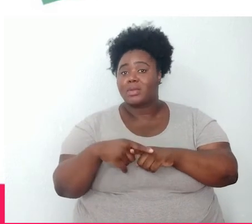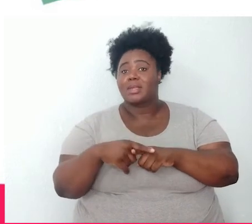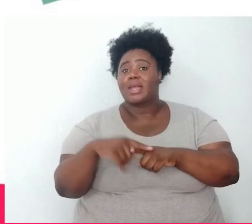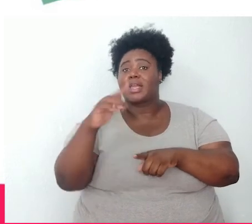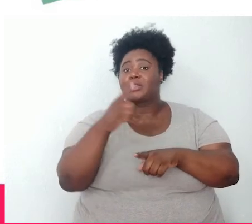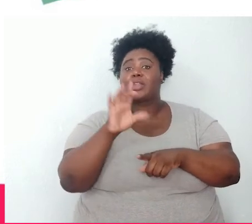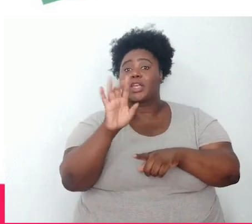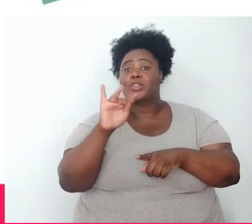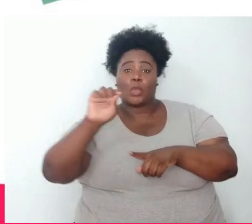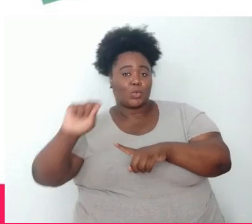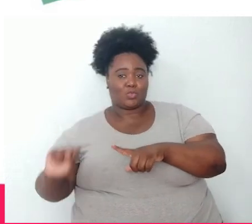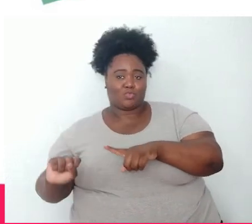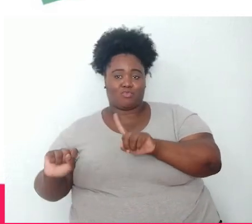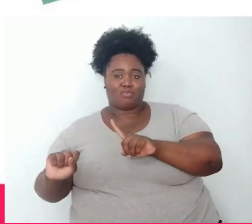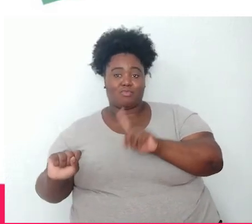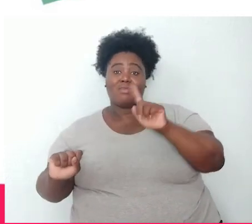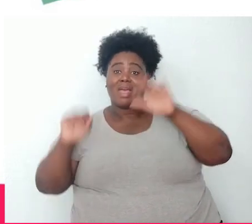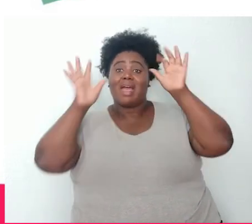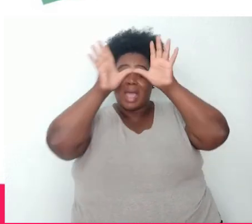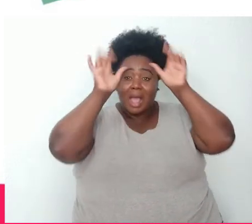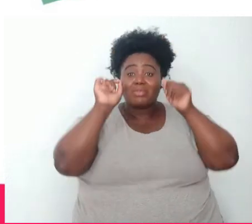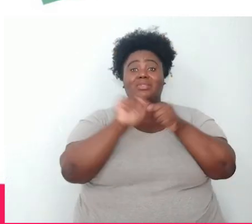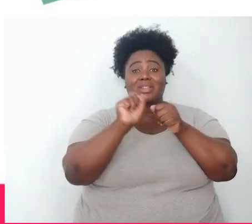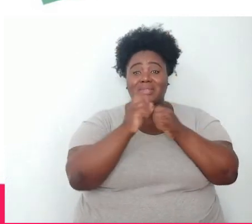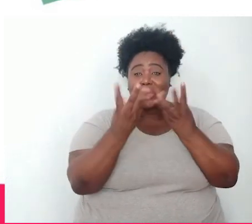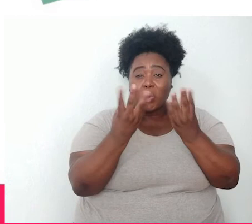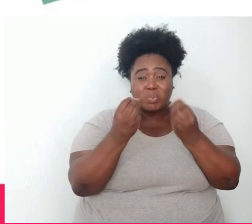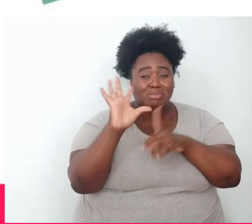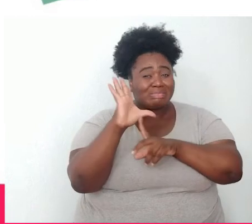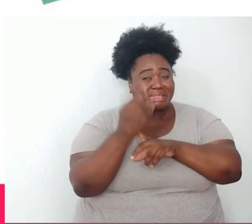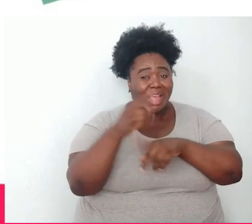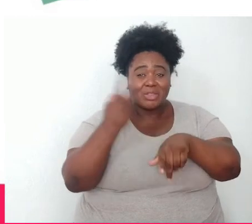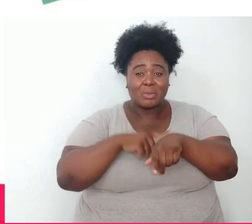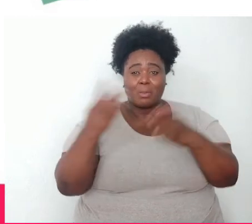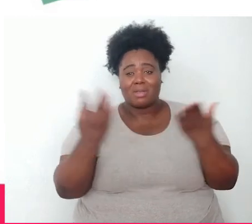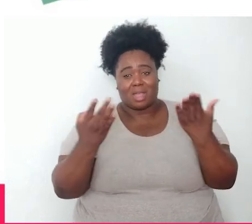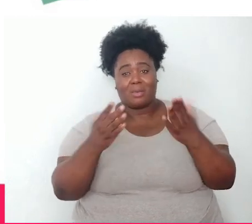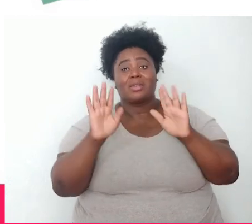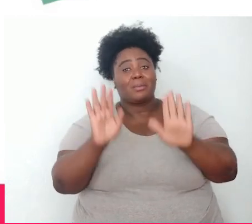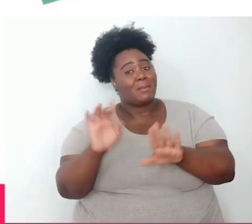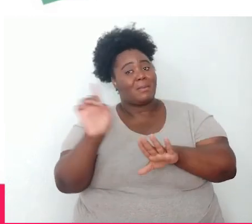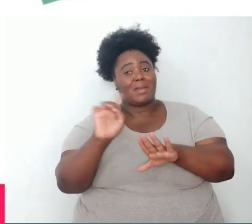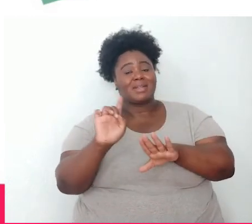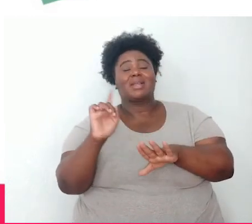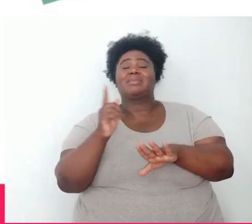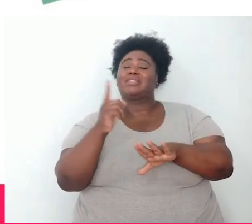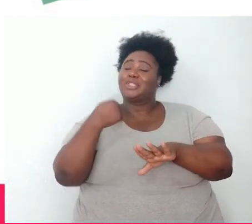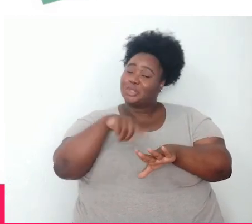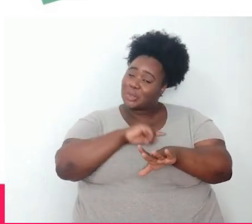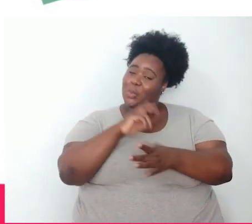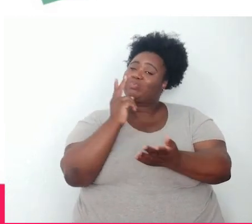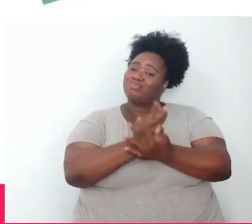não existe arte contemporânea só no Sudeste. A Amazônia está produzindo muita arte contemporânea neste momento, mas não,